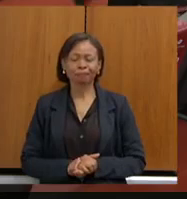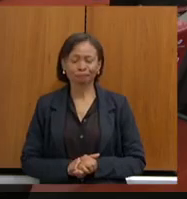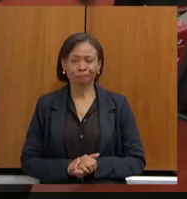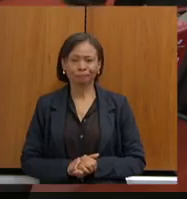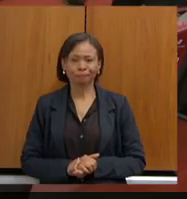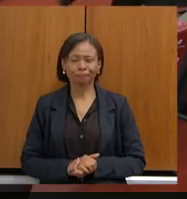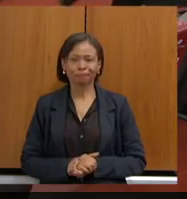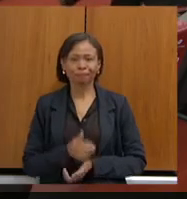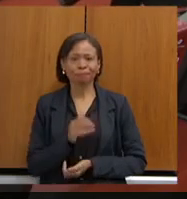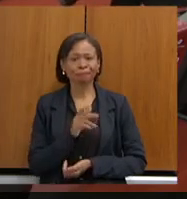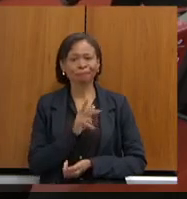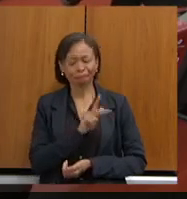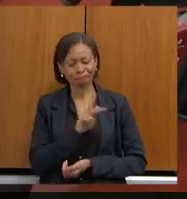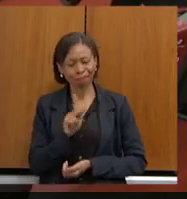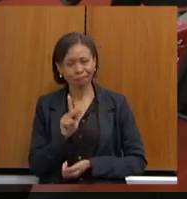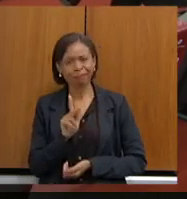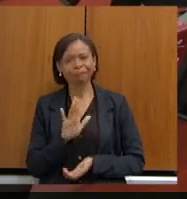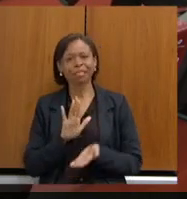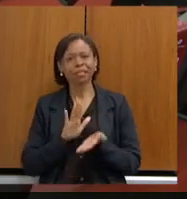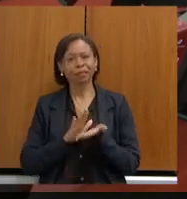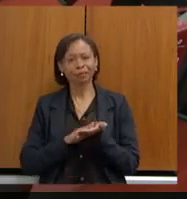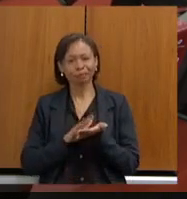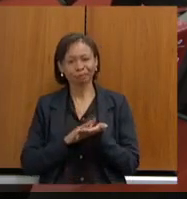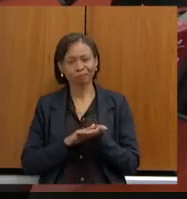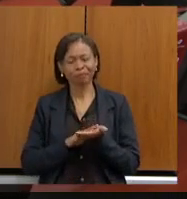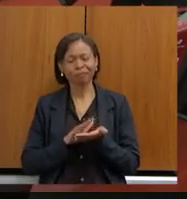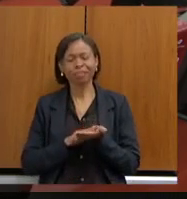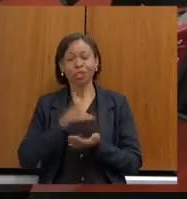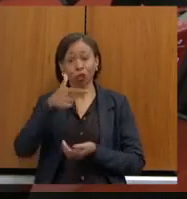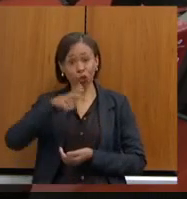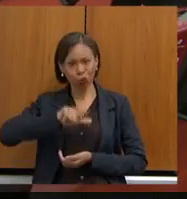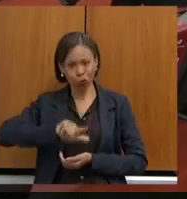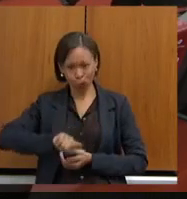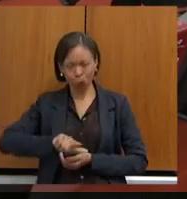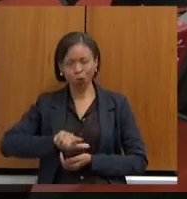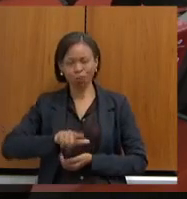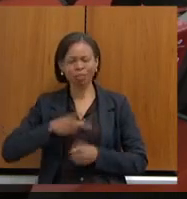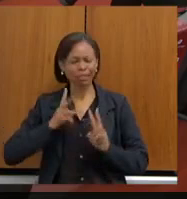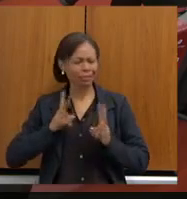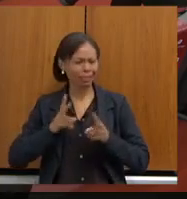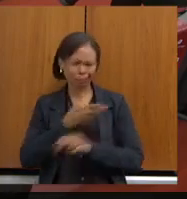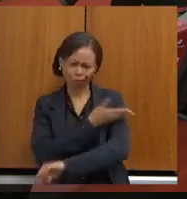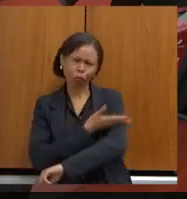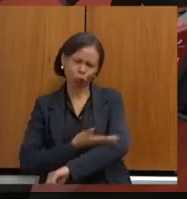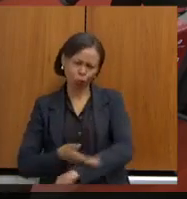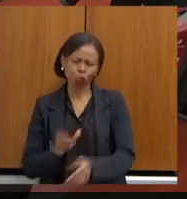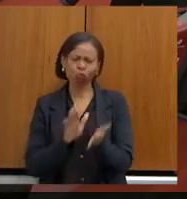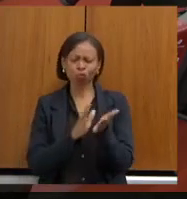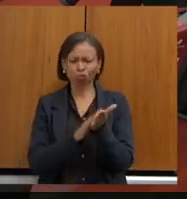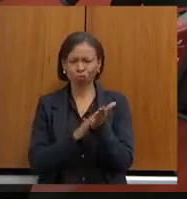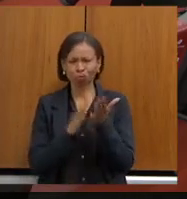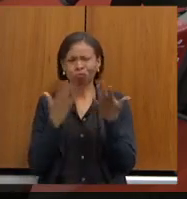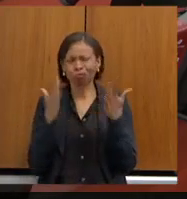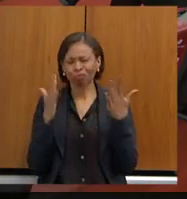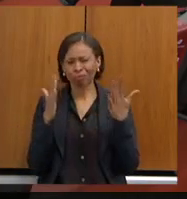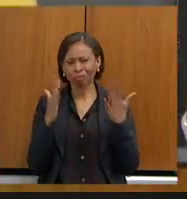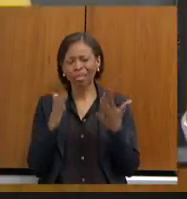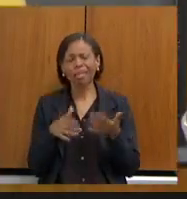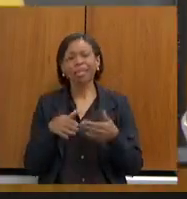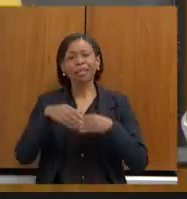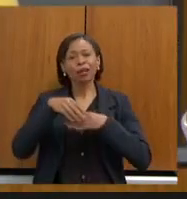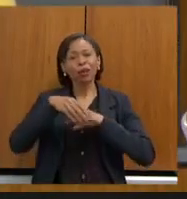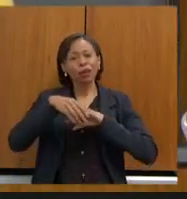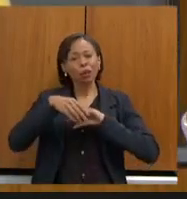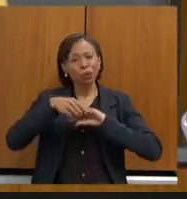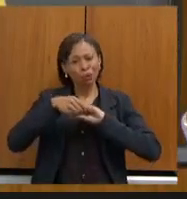eu gostaria de parabenizá-lo mais uma vez como sempre faço pela condição dessa comissão é contribuir com